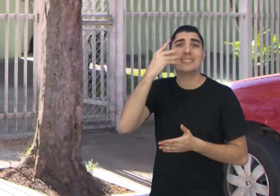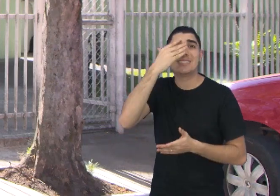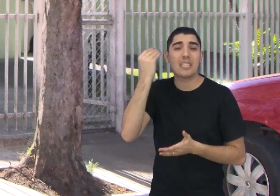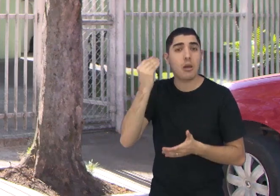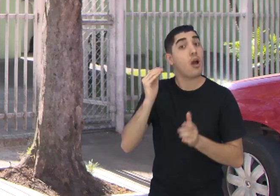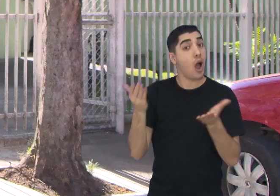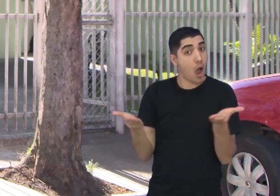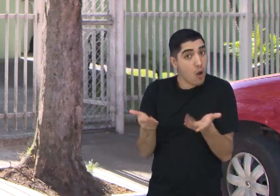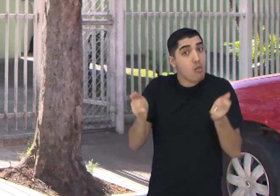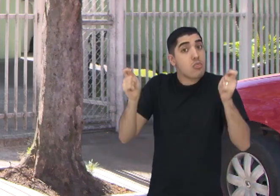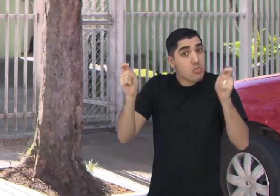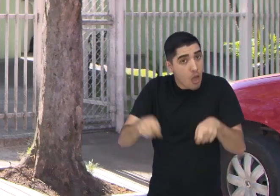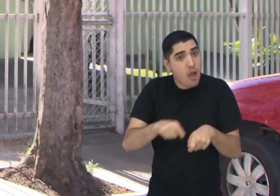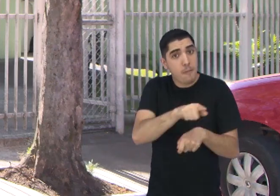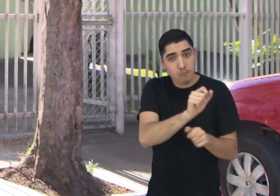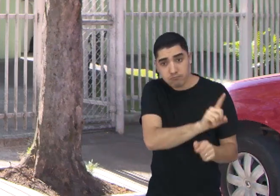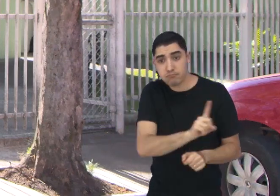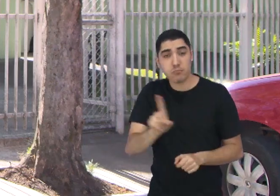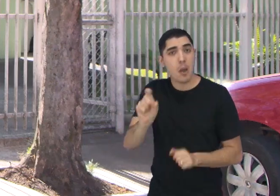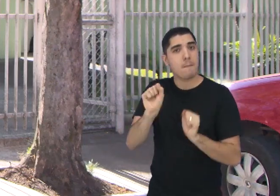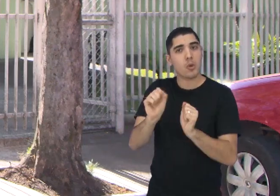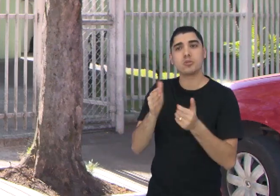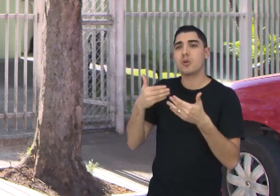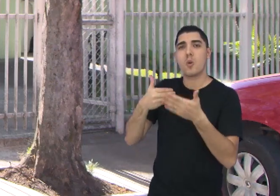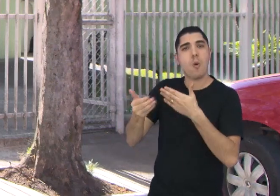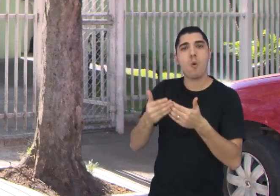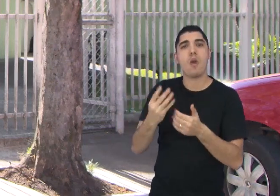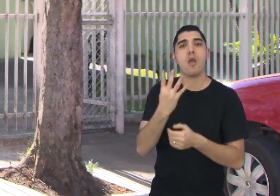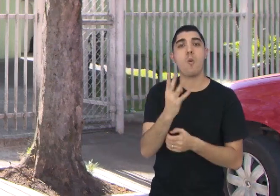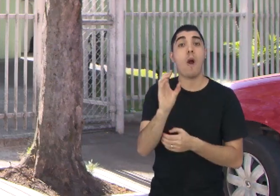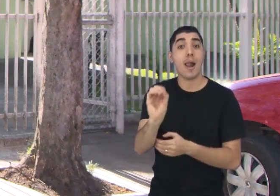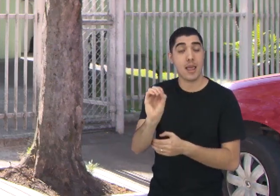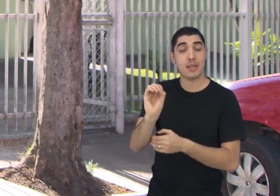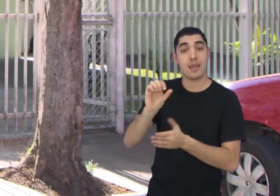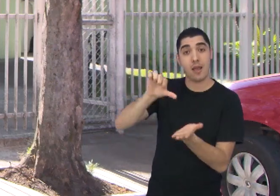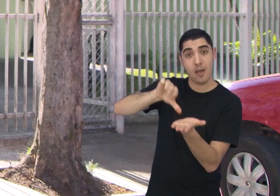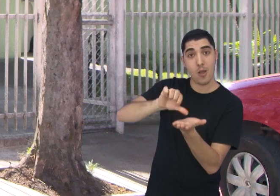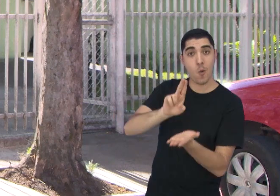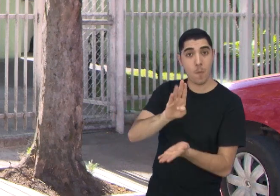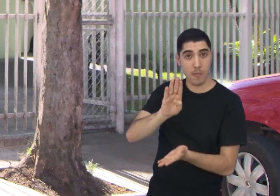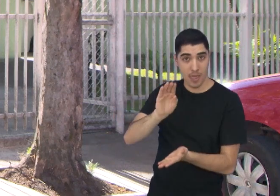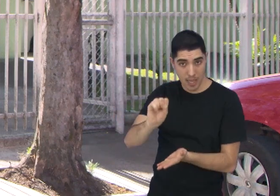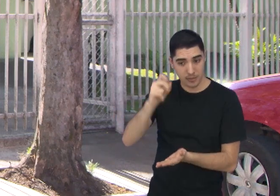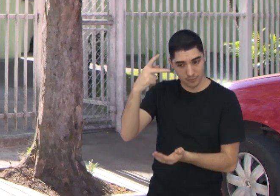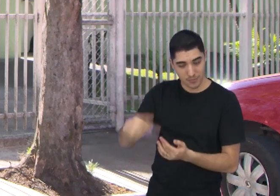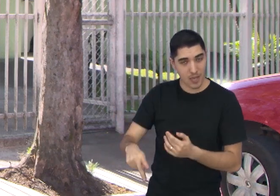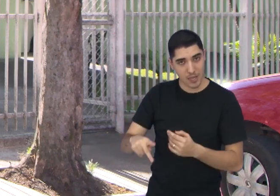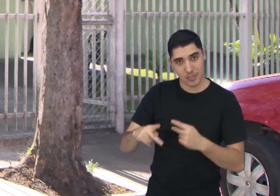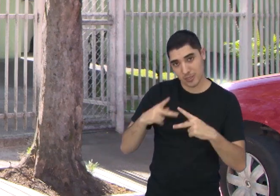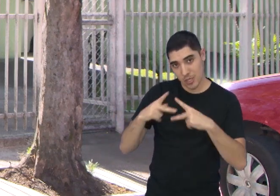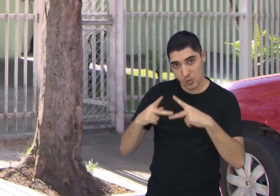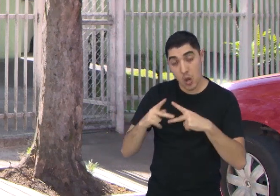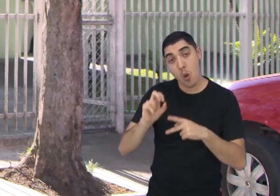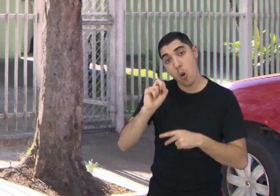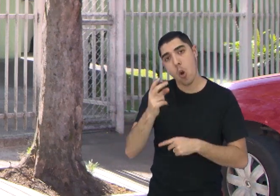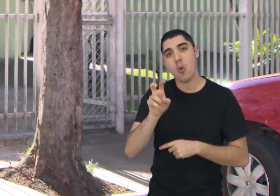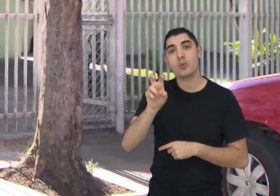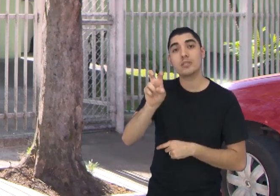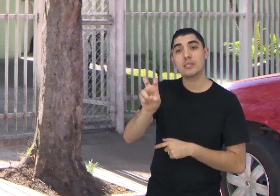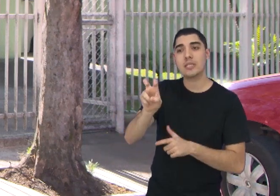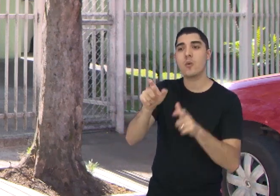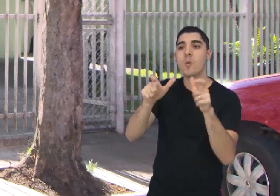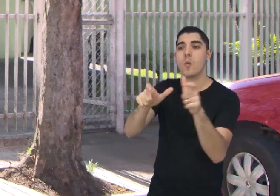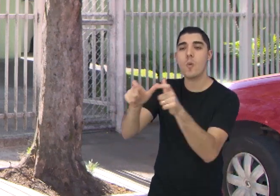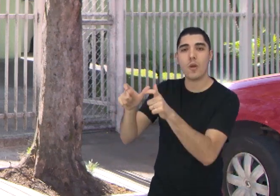se vacinar. Basta comparecer até uma das 40 UBSs Resolve do município ou em uma das 5 unidades de estratégia